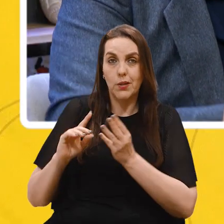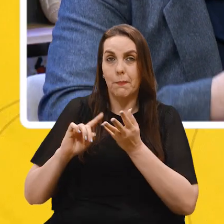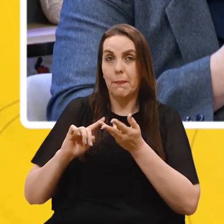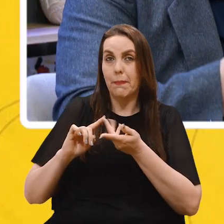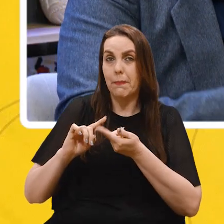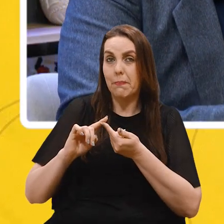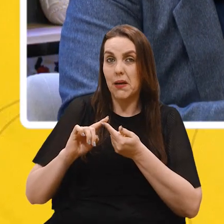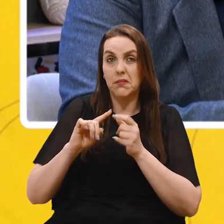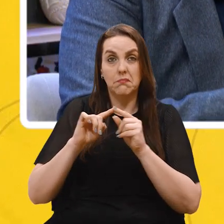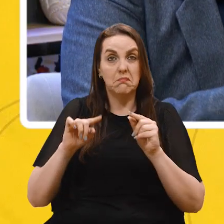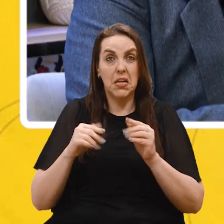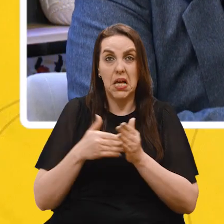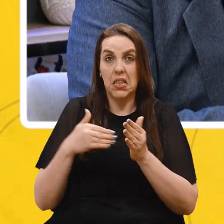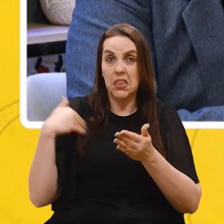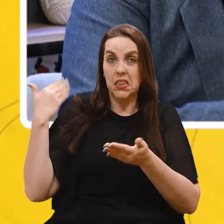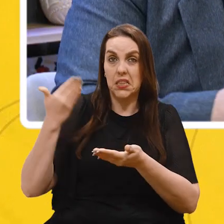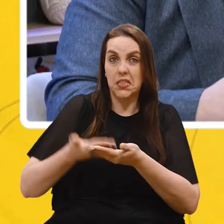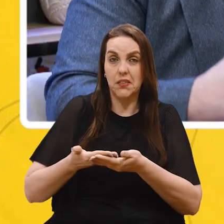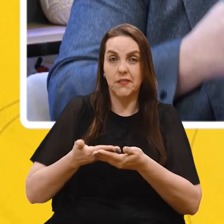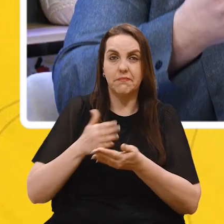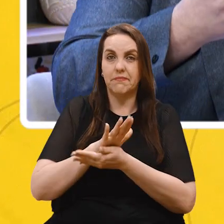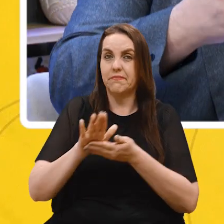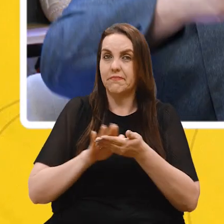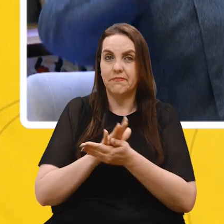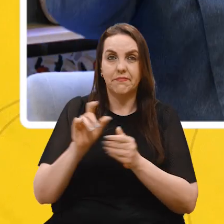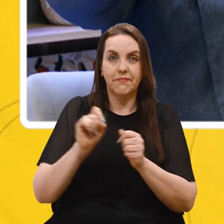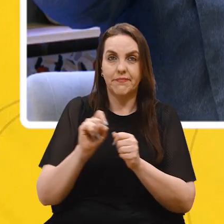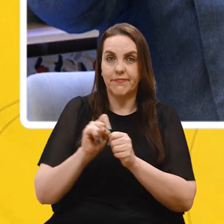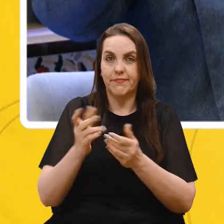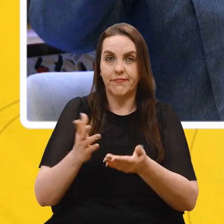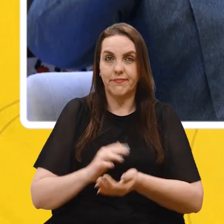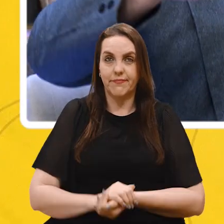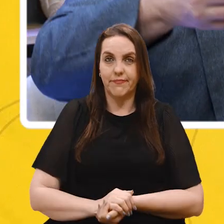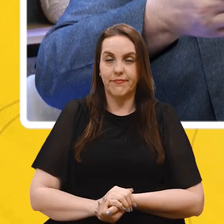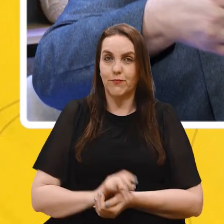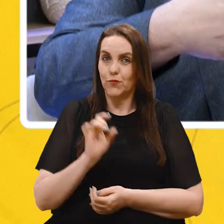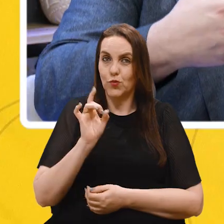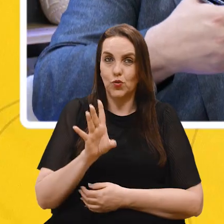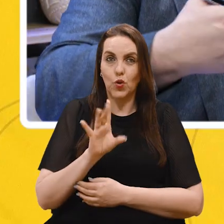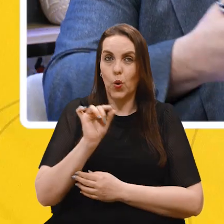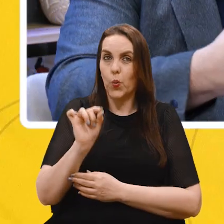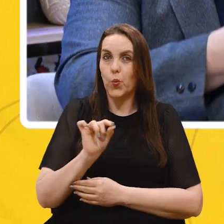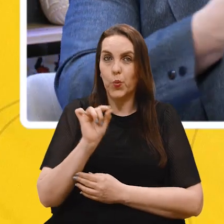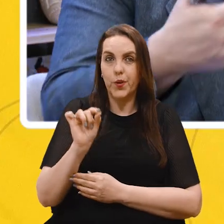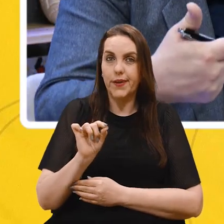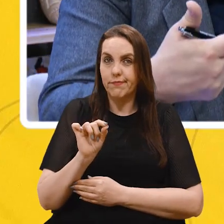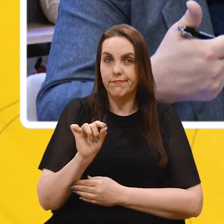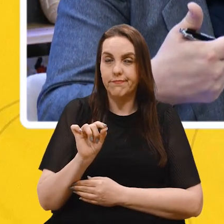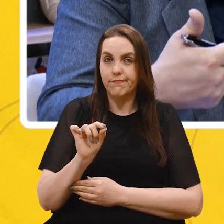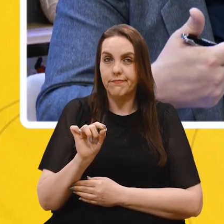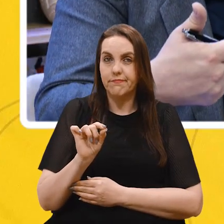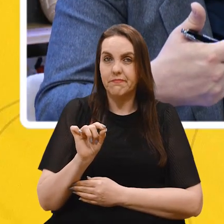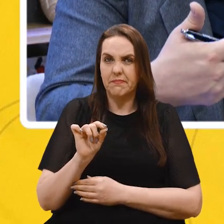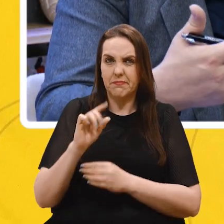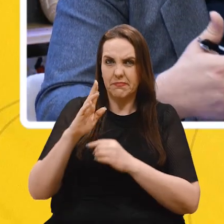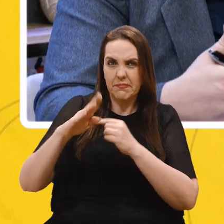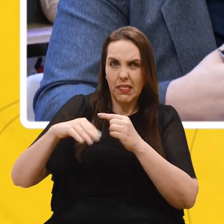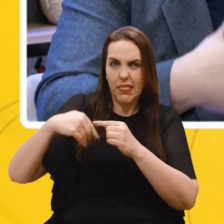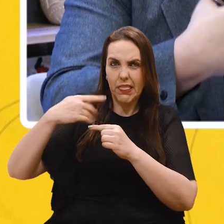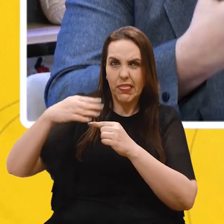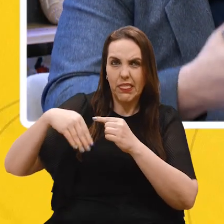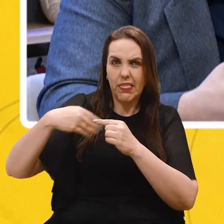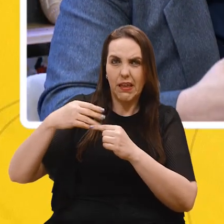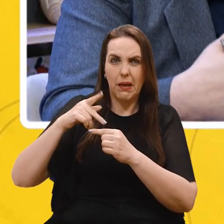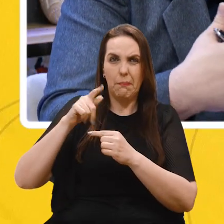questões e até agora nada foi feito a não ser a colocação de um pano ali